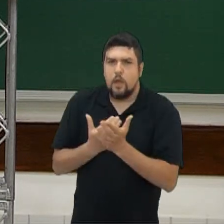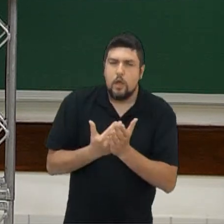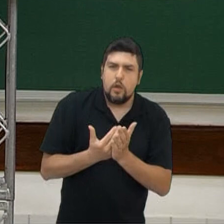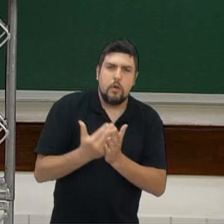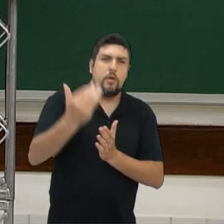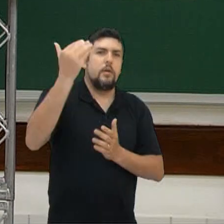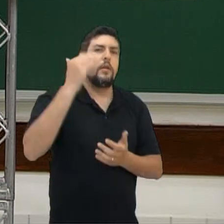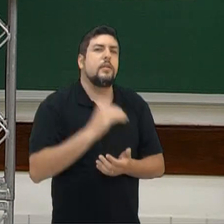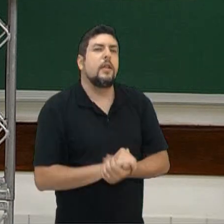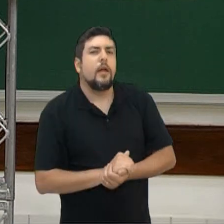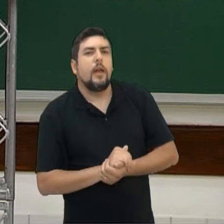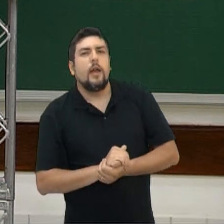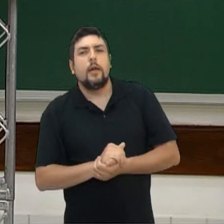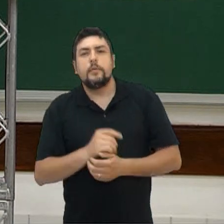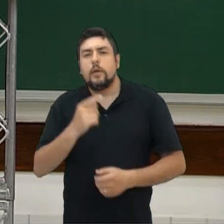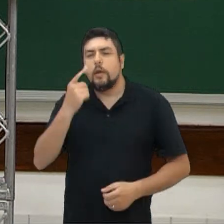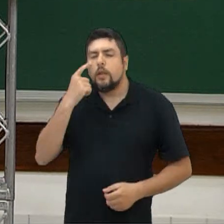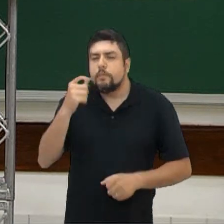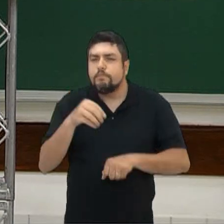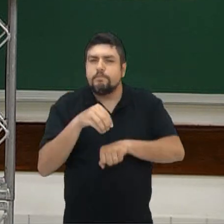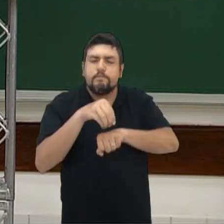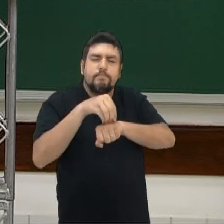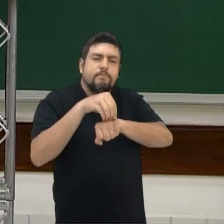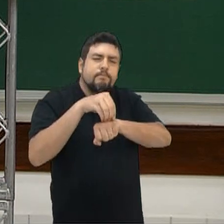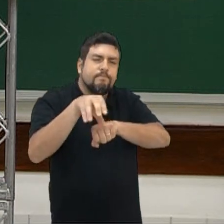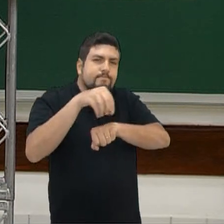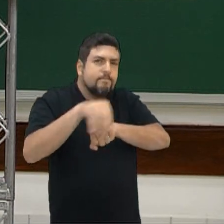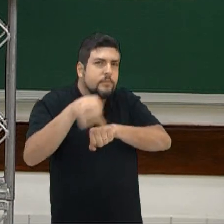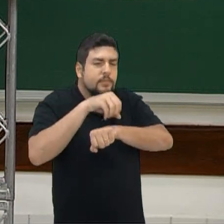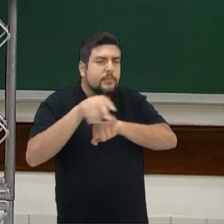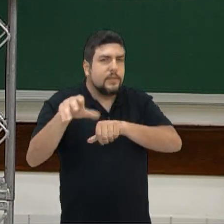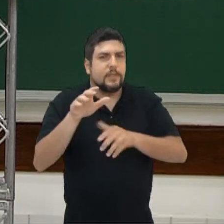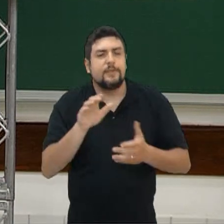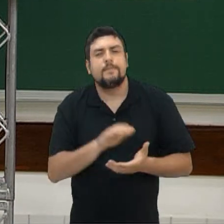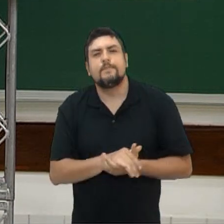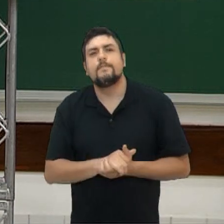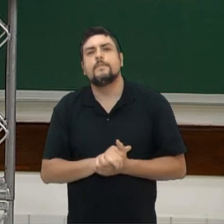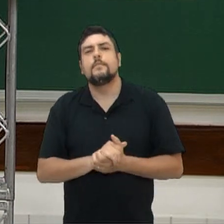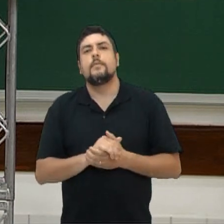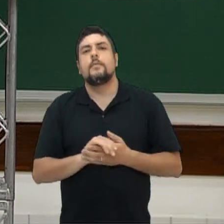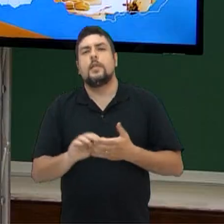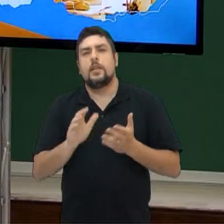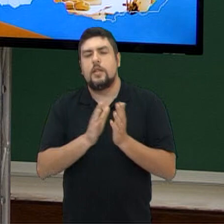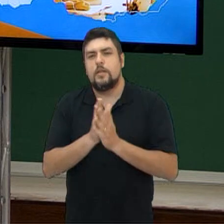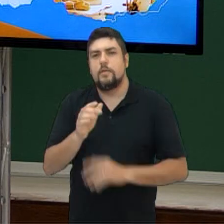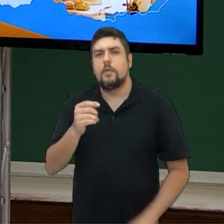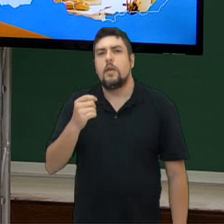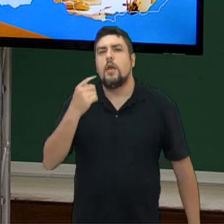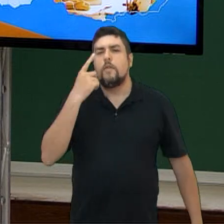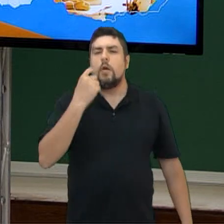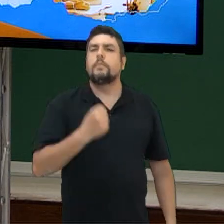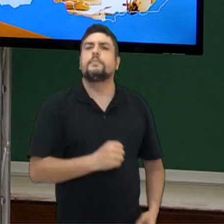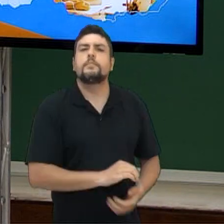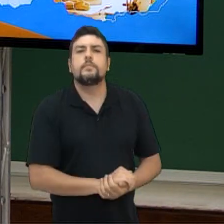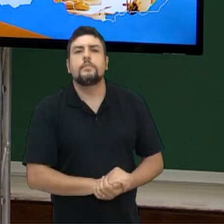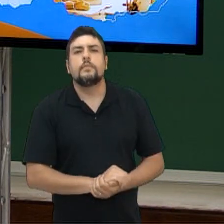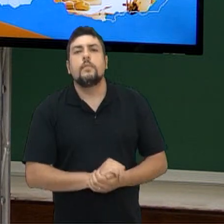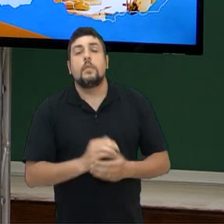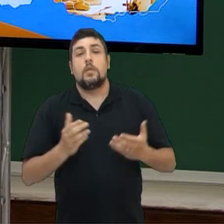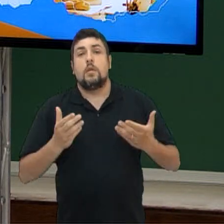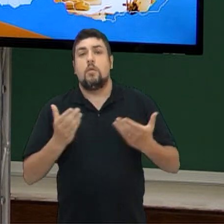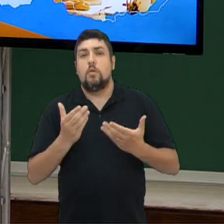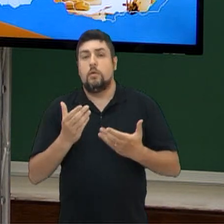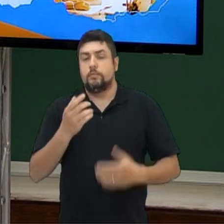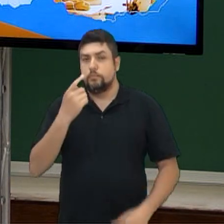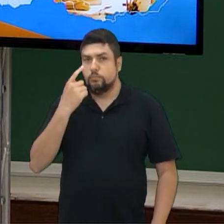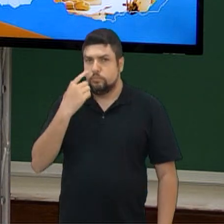antes, galera, vamos para aqueles, recadinhos do coração. Corta aqui para a câmera 2, por gentileza. Galera